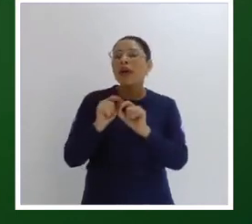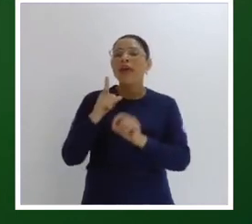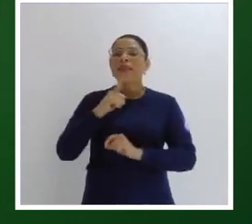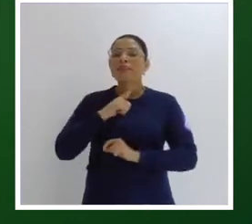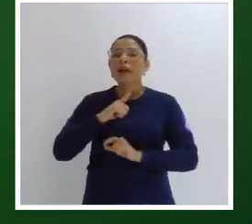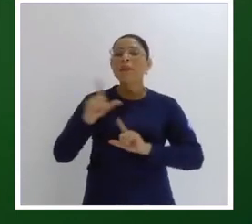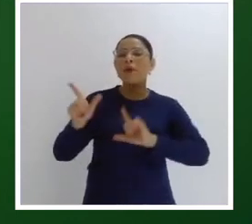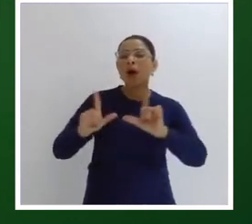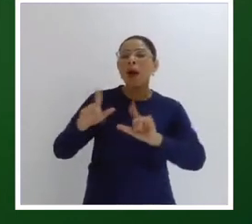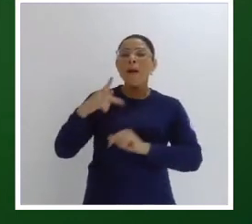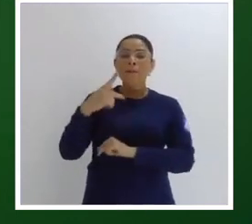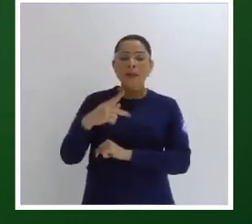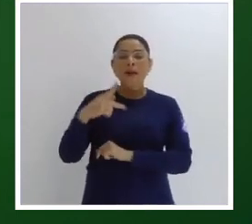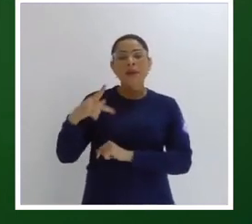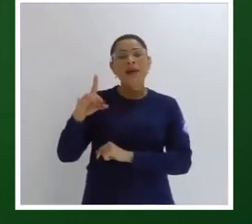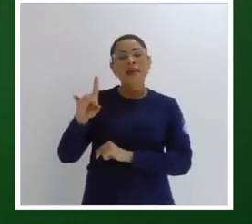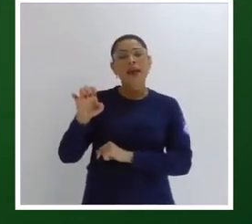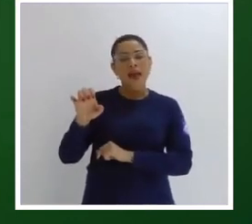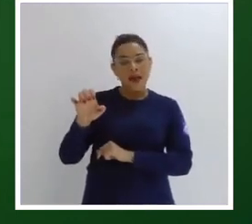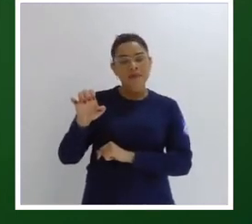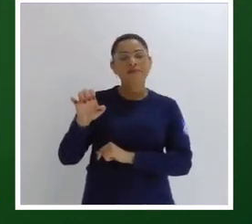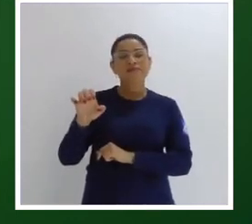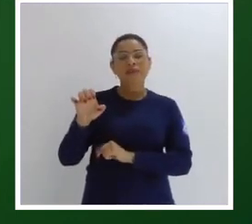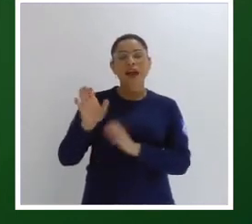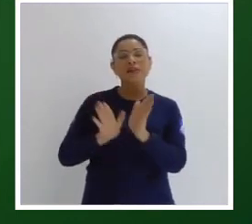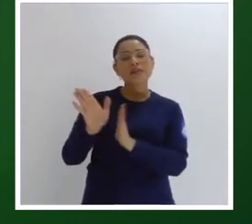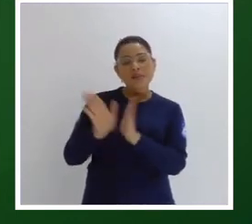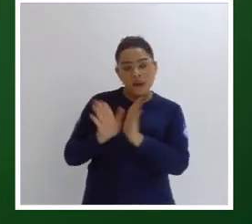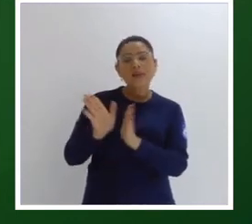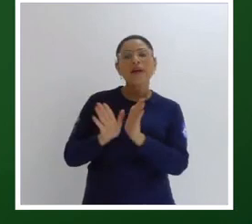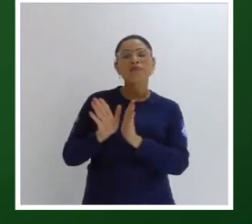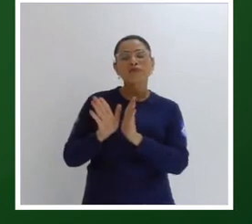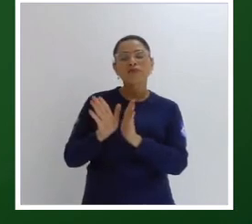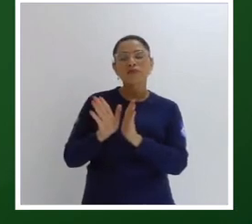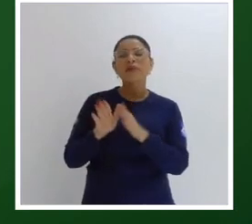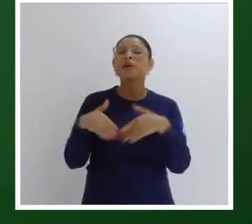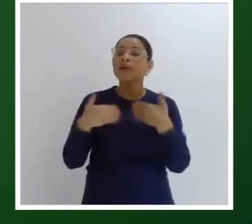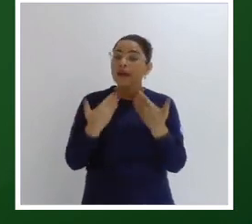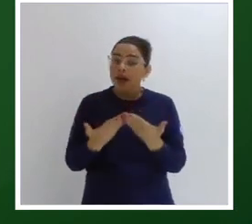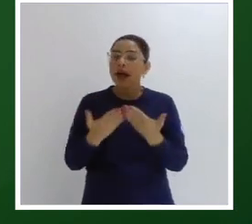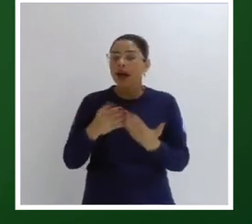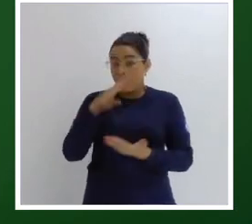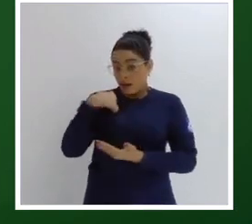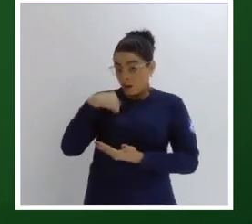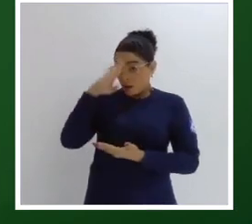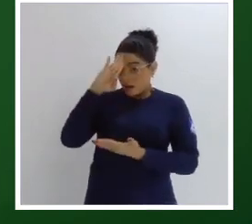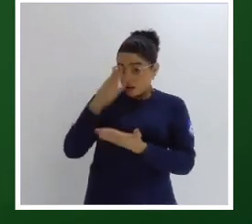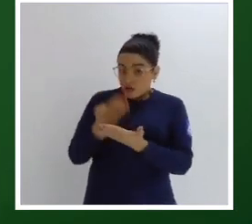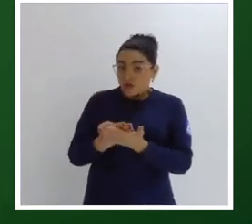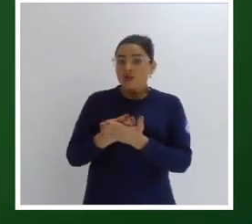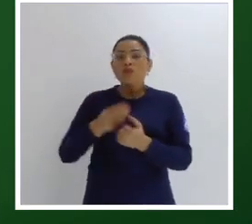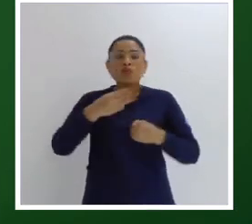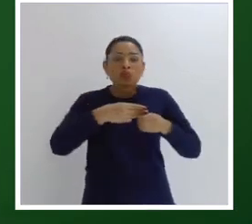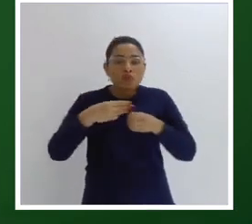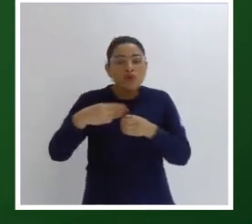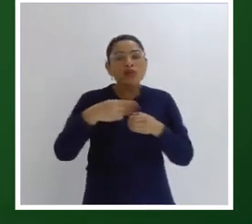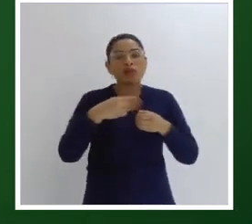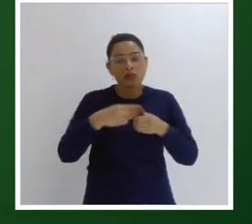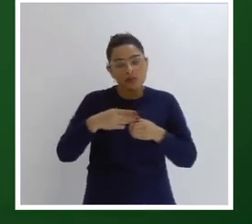do pdd Federal é o pdds acessibilidade que eu acredito que os municípios também